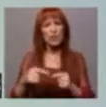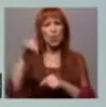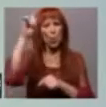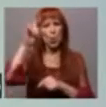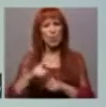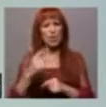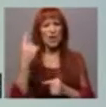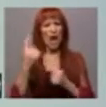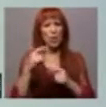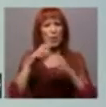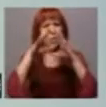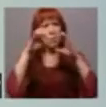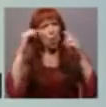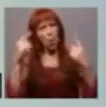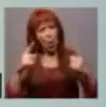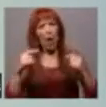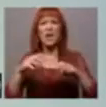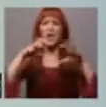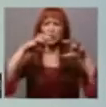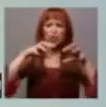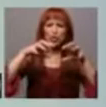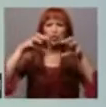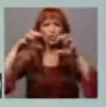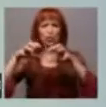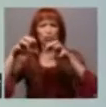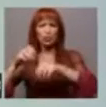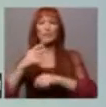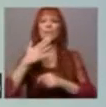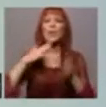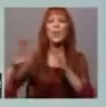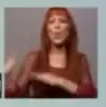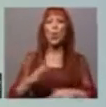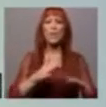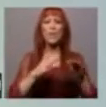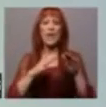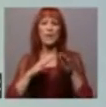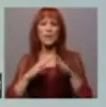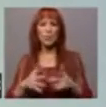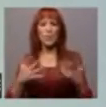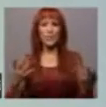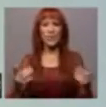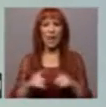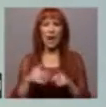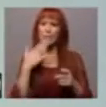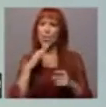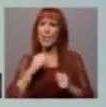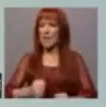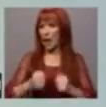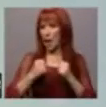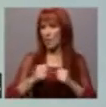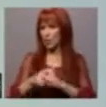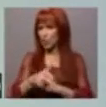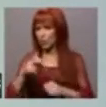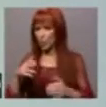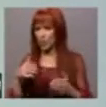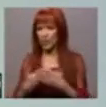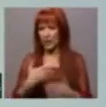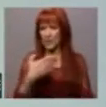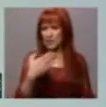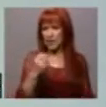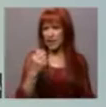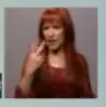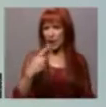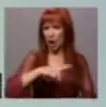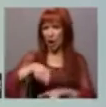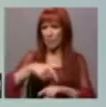com alguma nebulosidade e aguaceiros. O vento a soprar de noroeste é vento moderado a forte, rajadas até 70 km por